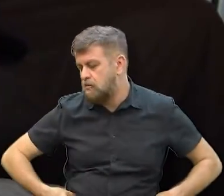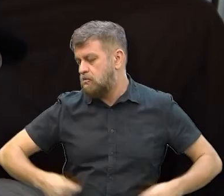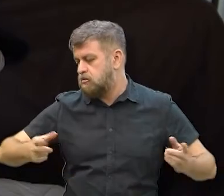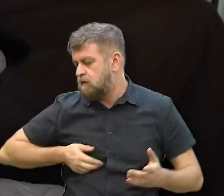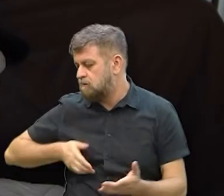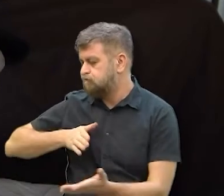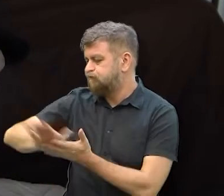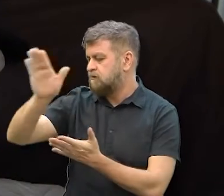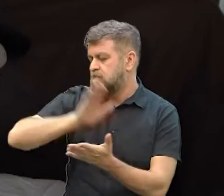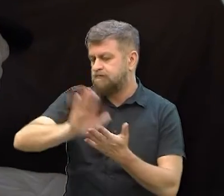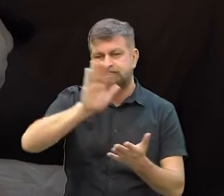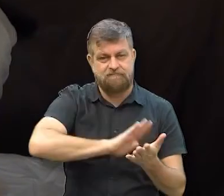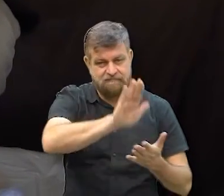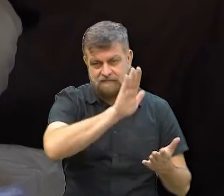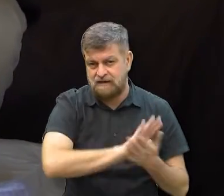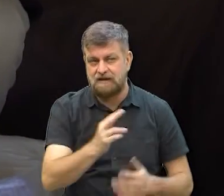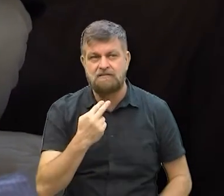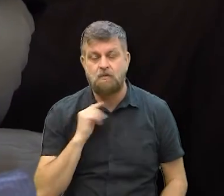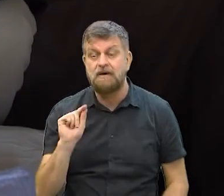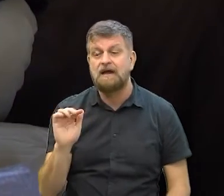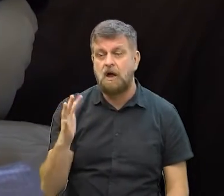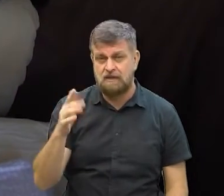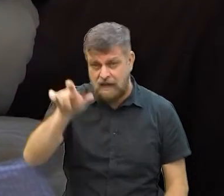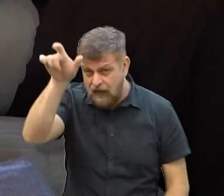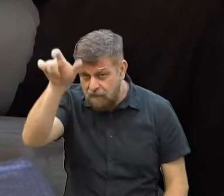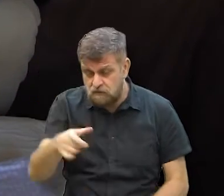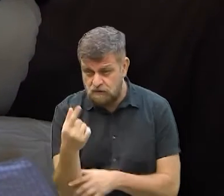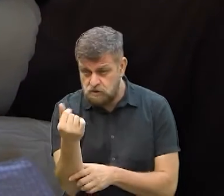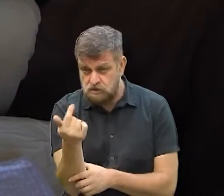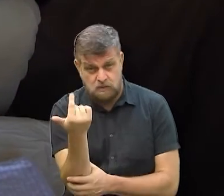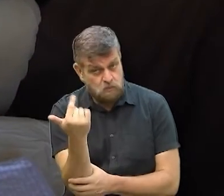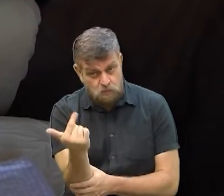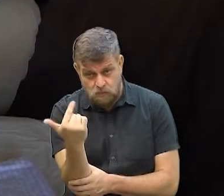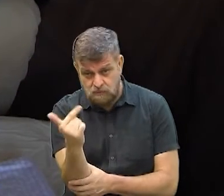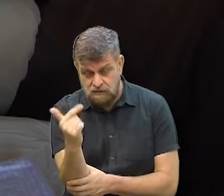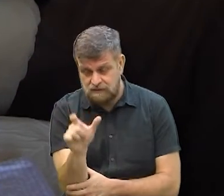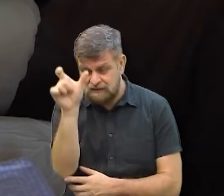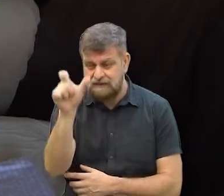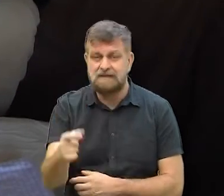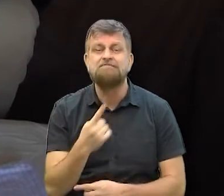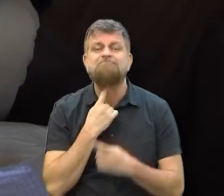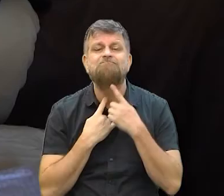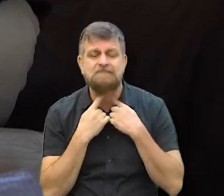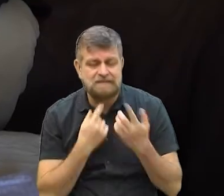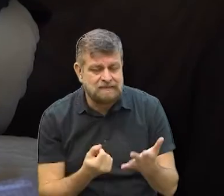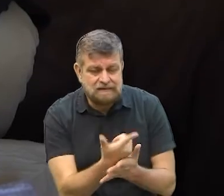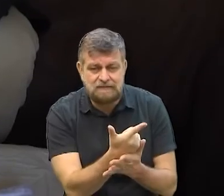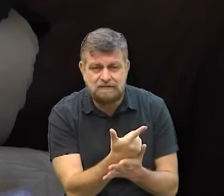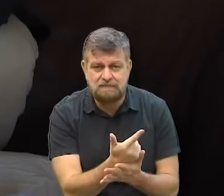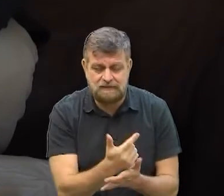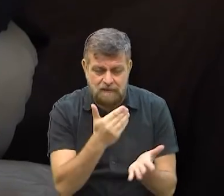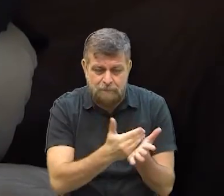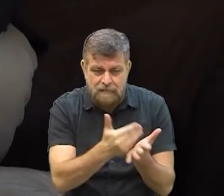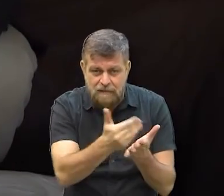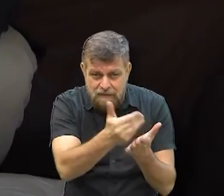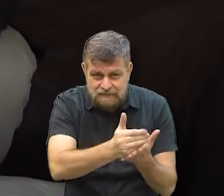ficar gastando. E justamente é isso que acontece. Quando a pessoa não tem o dinheiro na mão, ela sente a vontade de comprar,